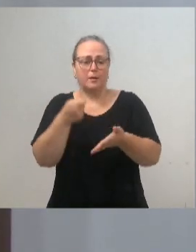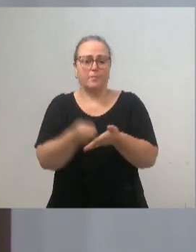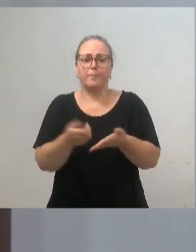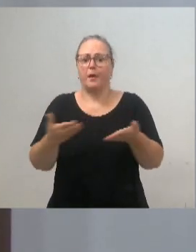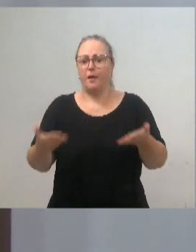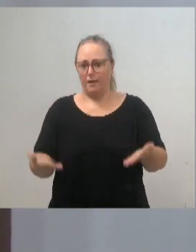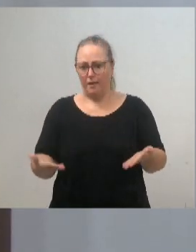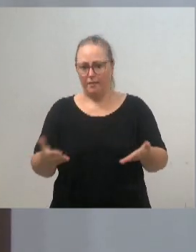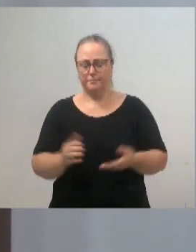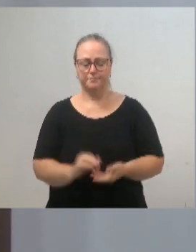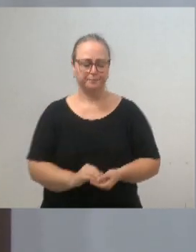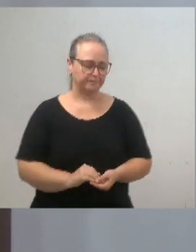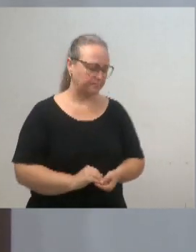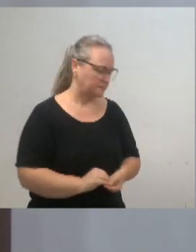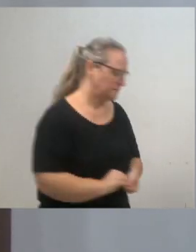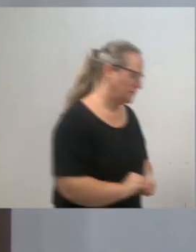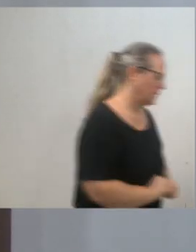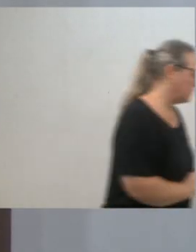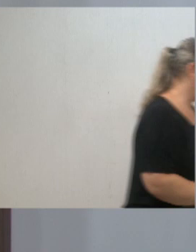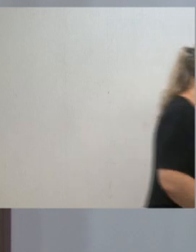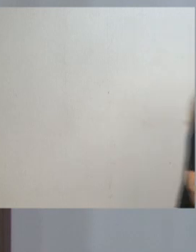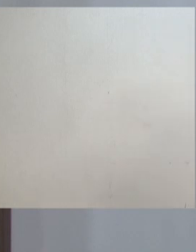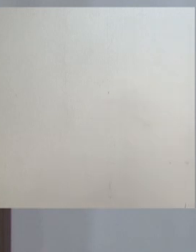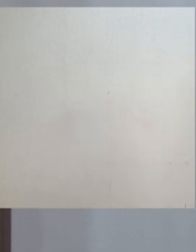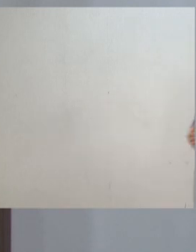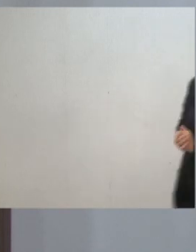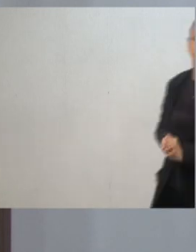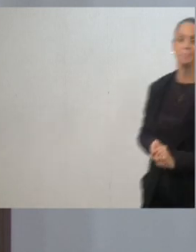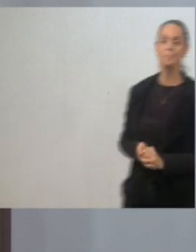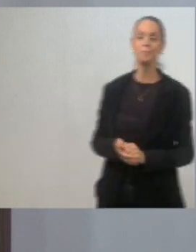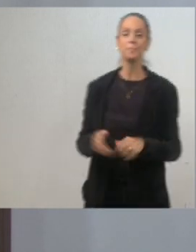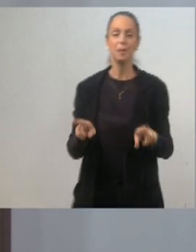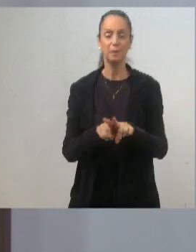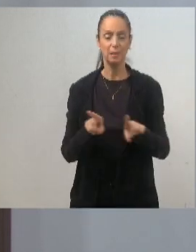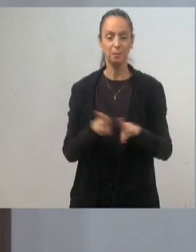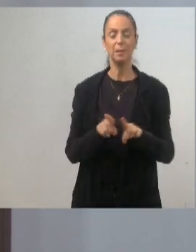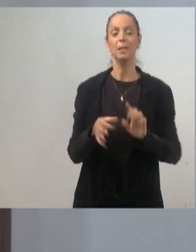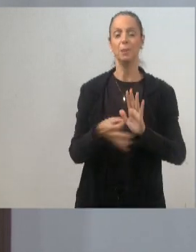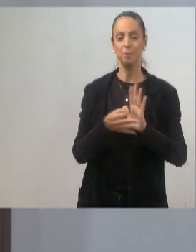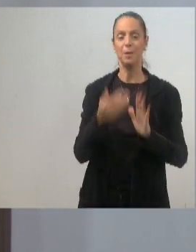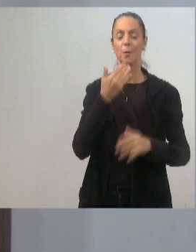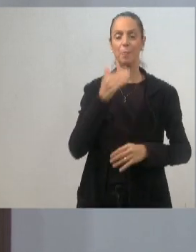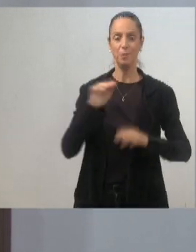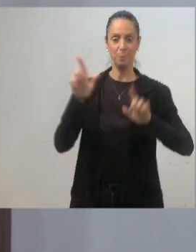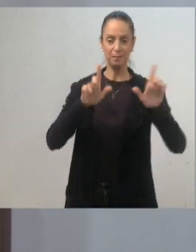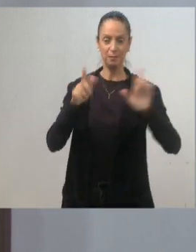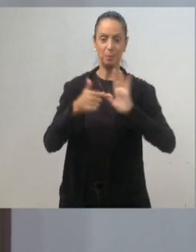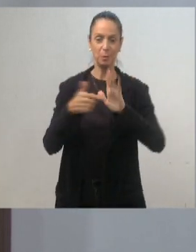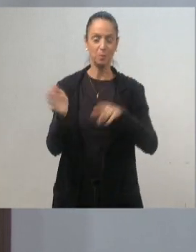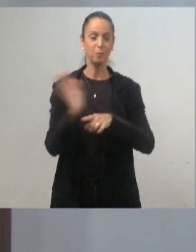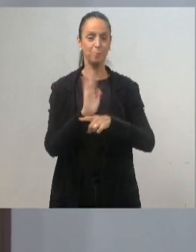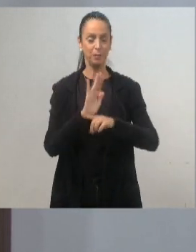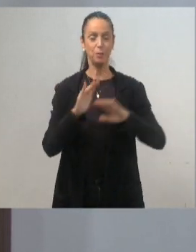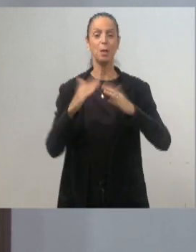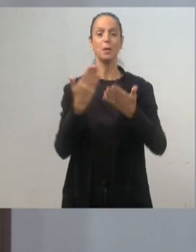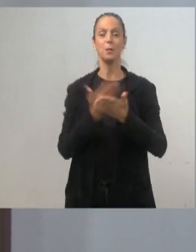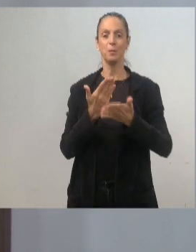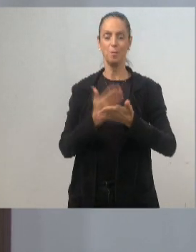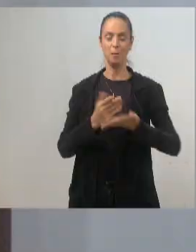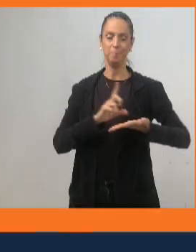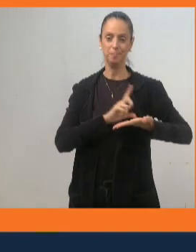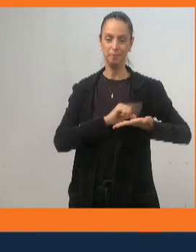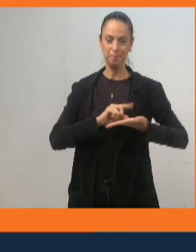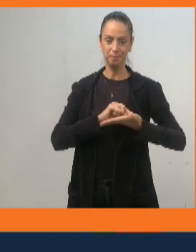um automóvel. E no tempo que me resta, gostaria de comentar e pedir inclusive ajuda da TVL para colocar o vídeo da escola Oscar